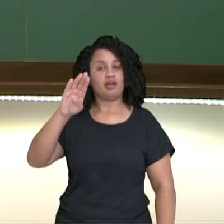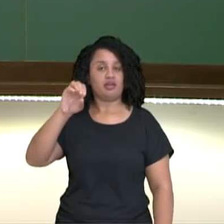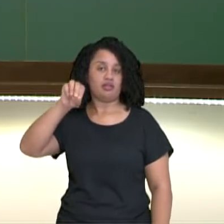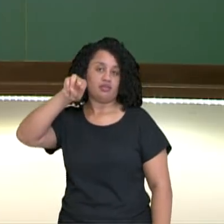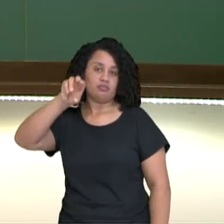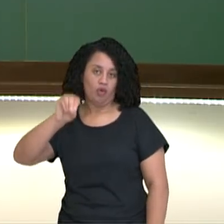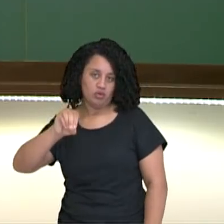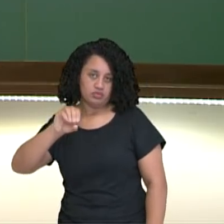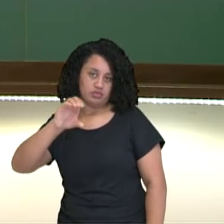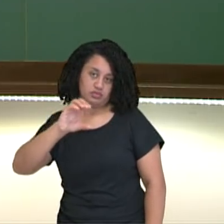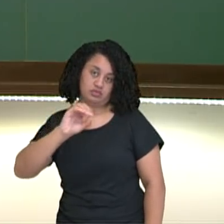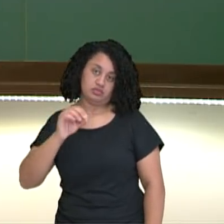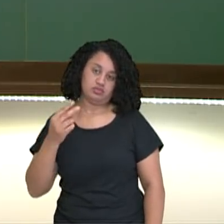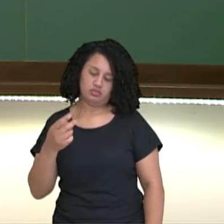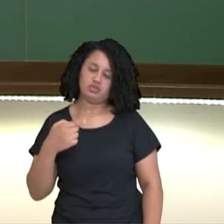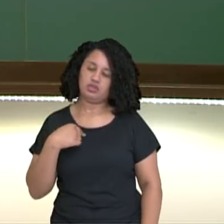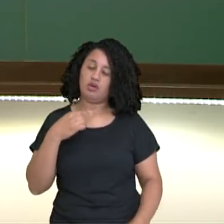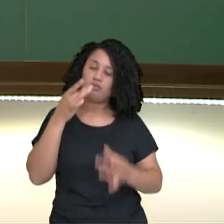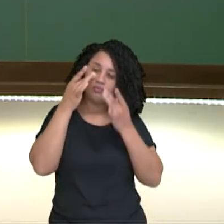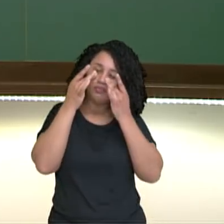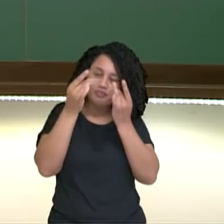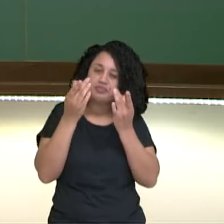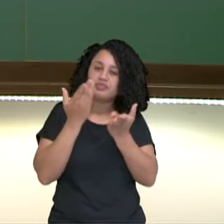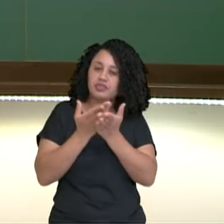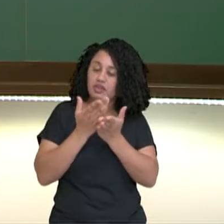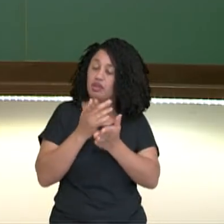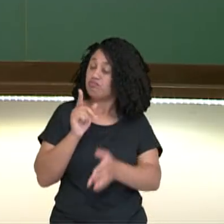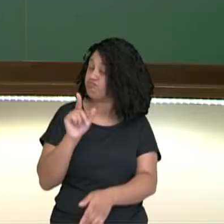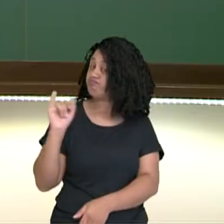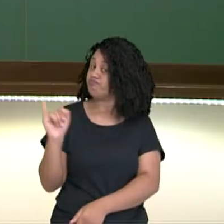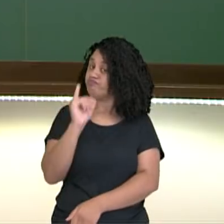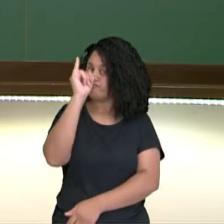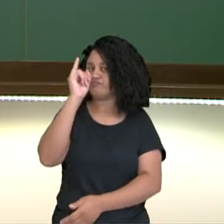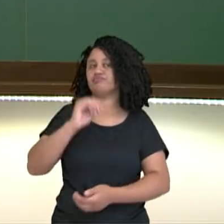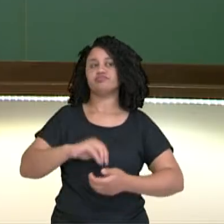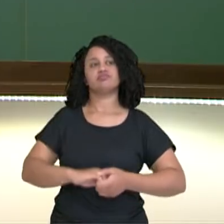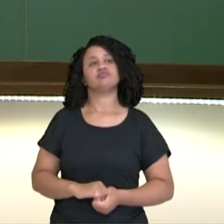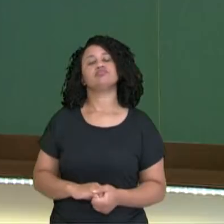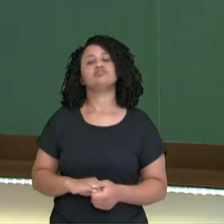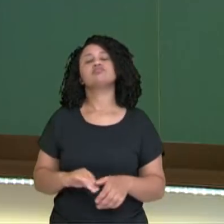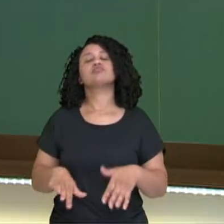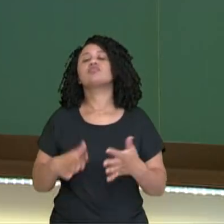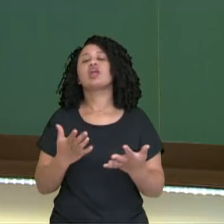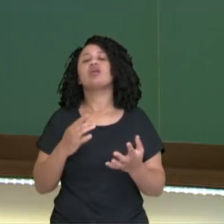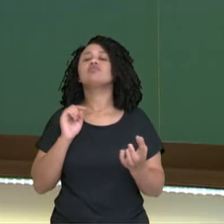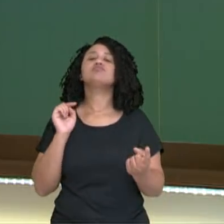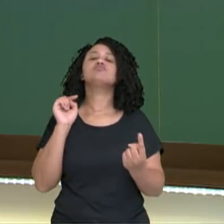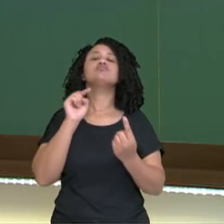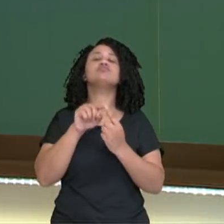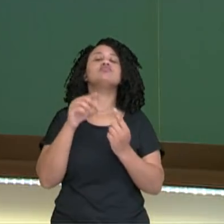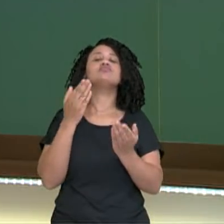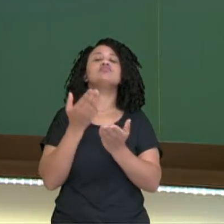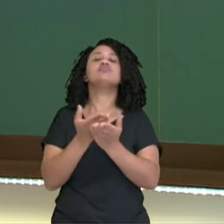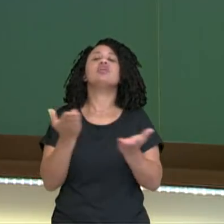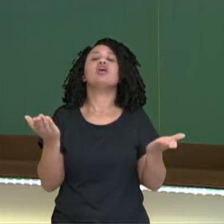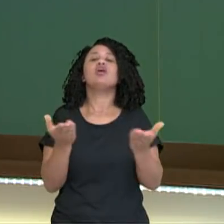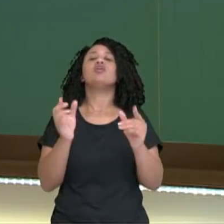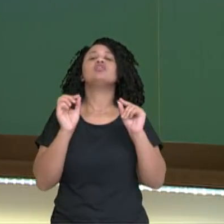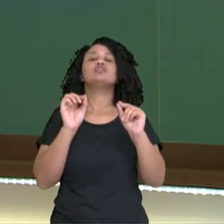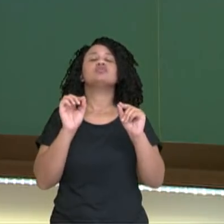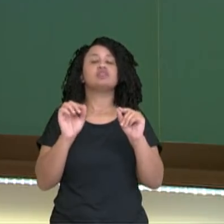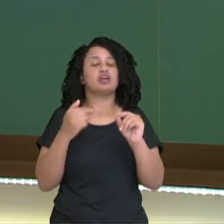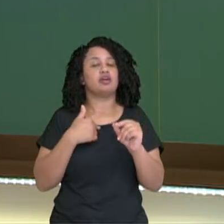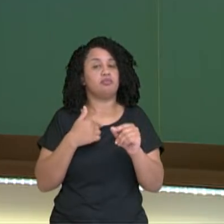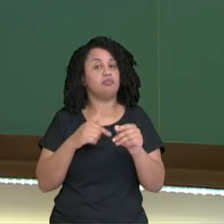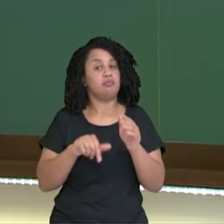nessa aula, que ela é bastante importante. Vamos lá? Então, vejam, quais são os objetivos da aula? Primeira coisa que a gente tem